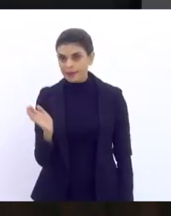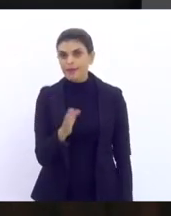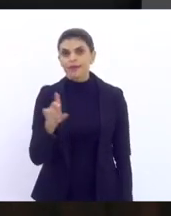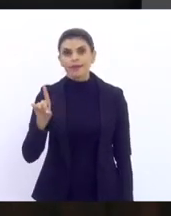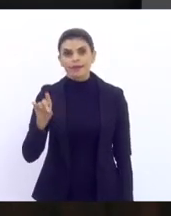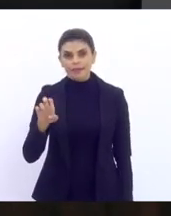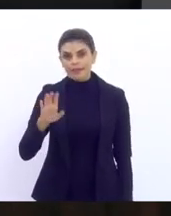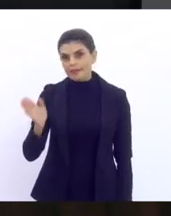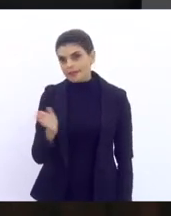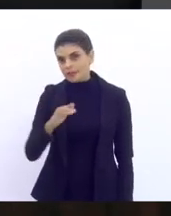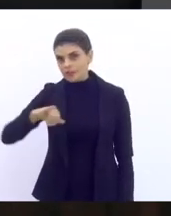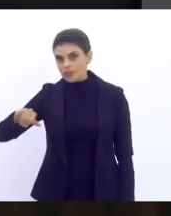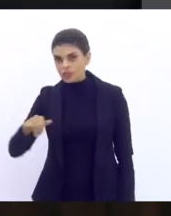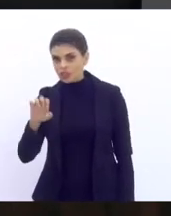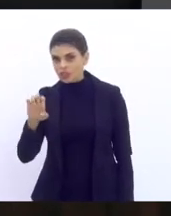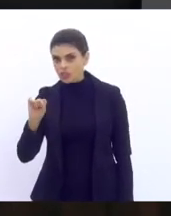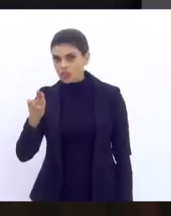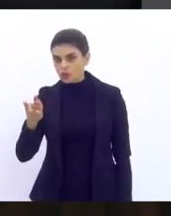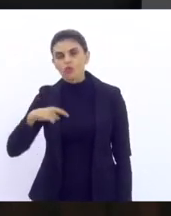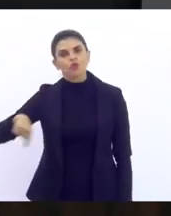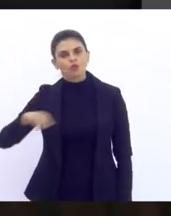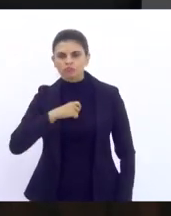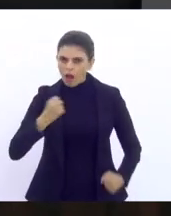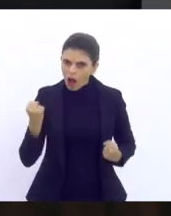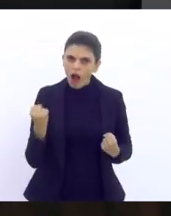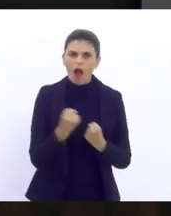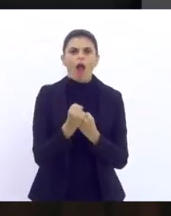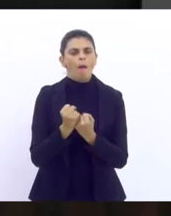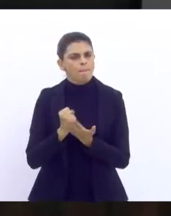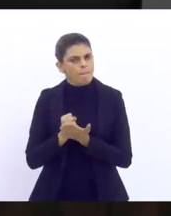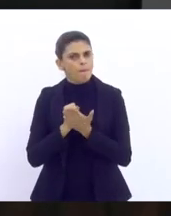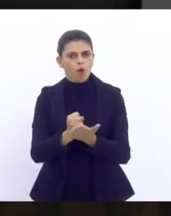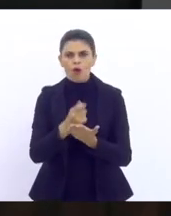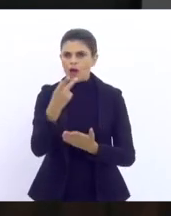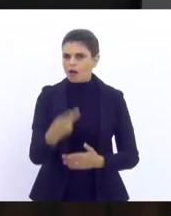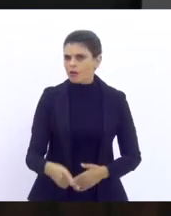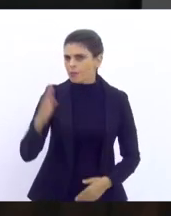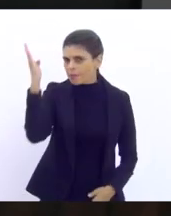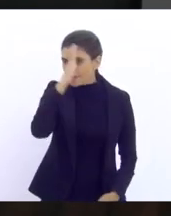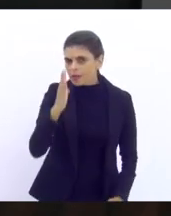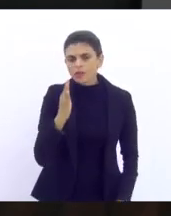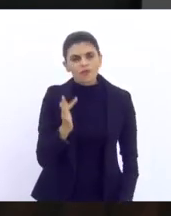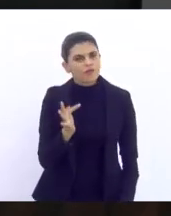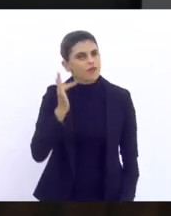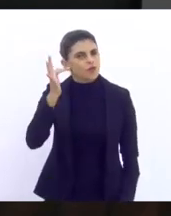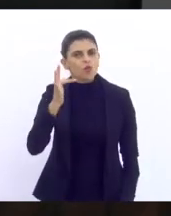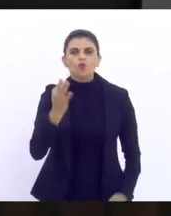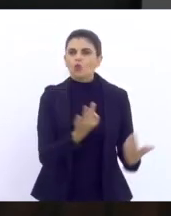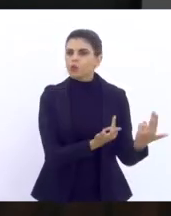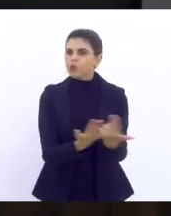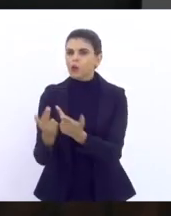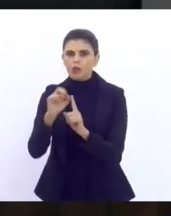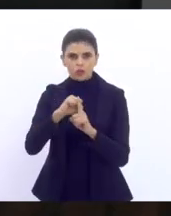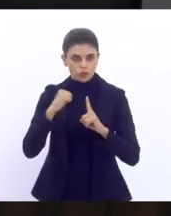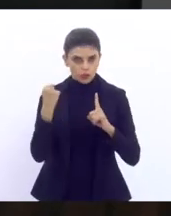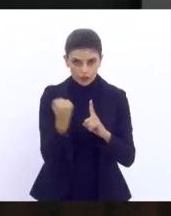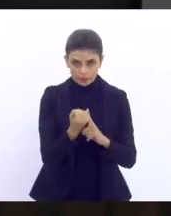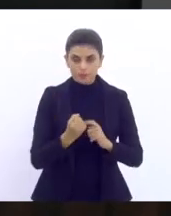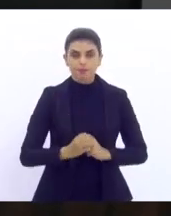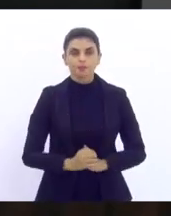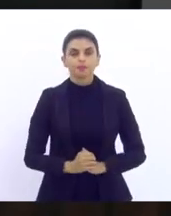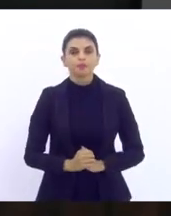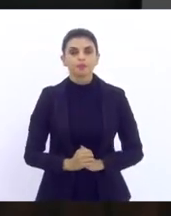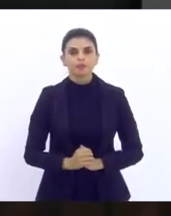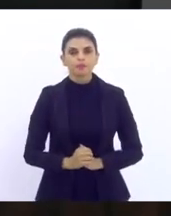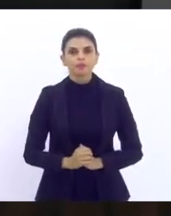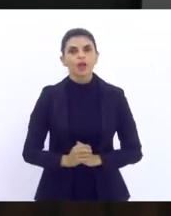e apoiamos em favor do futuro do nosso país, como também da nossa sociedade.